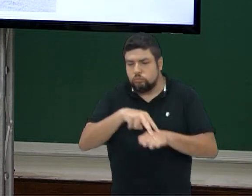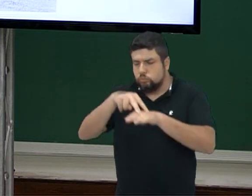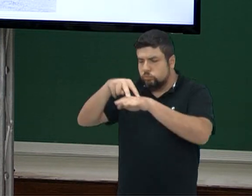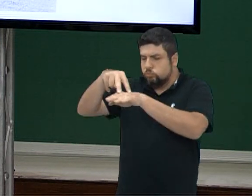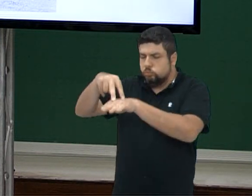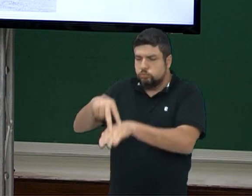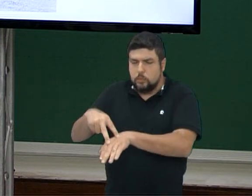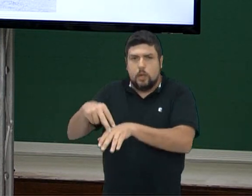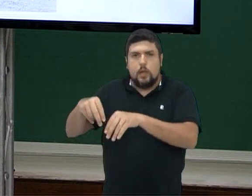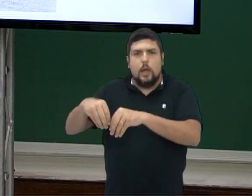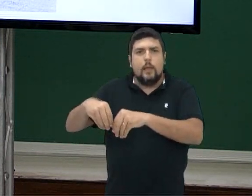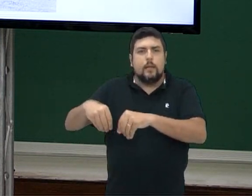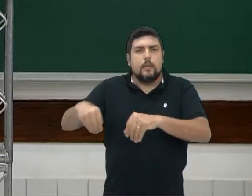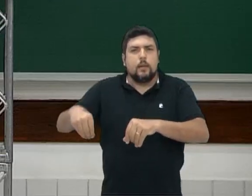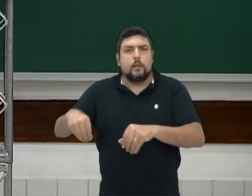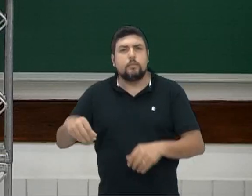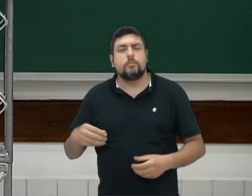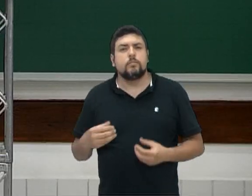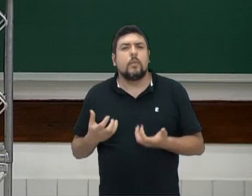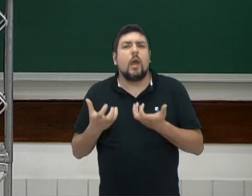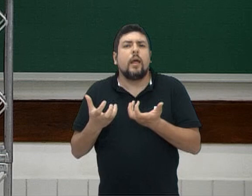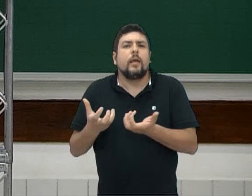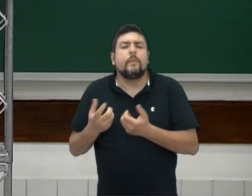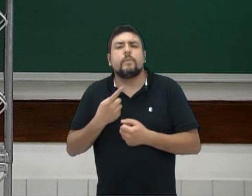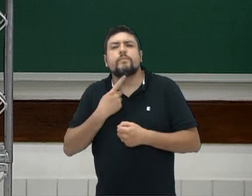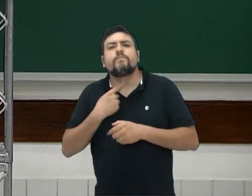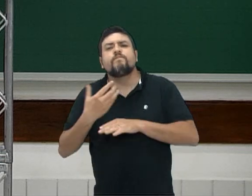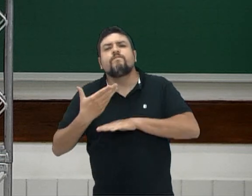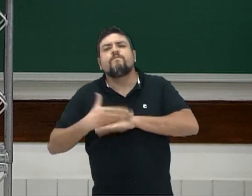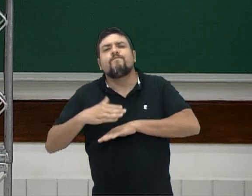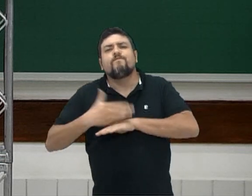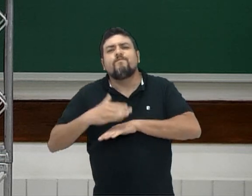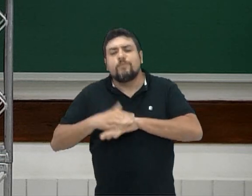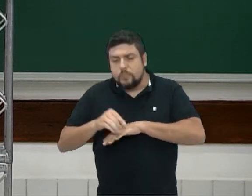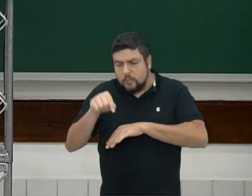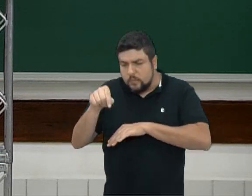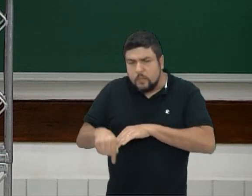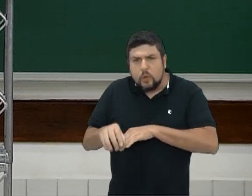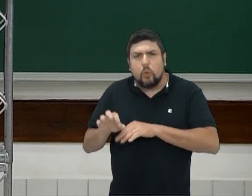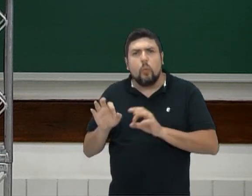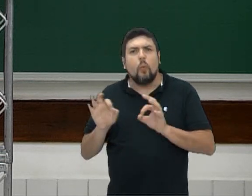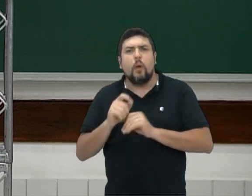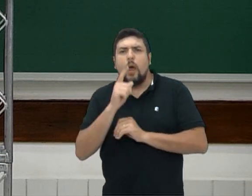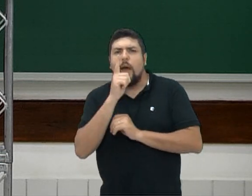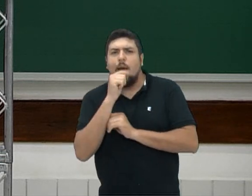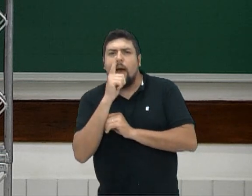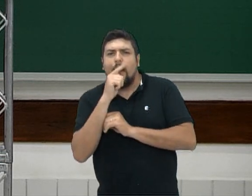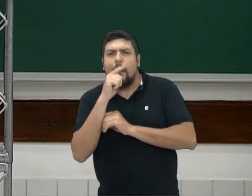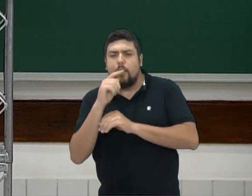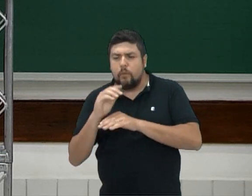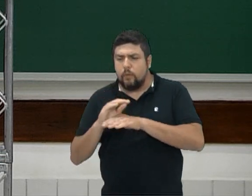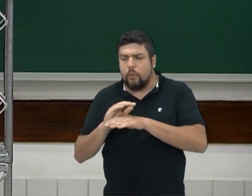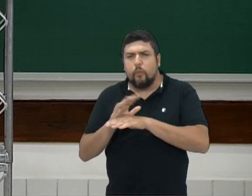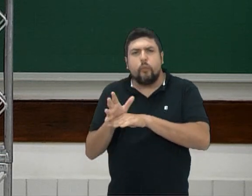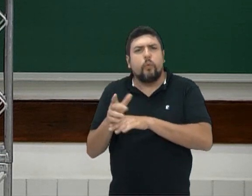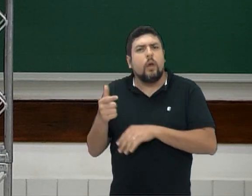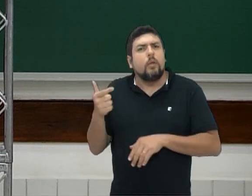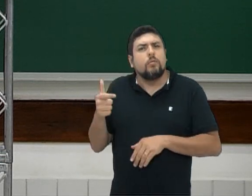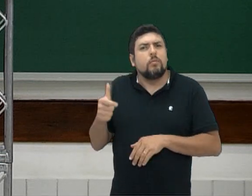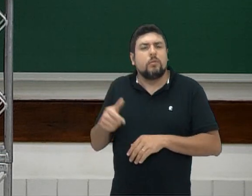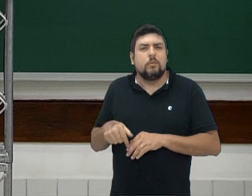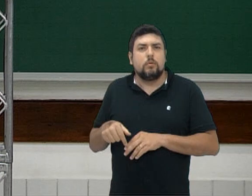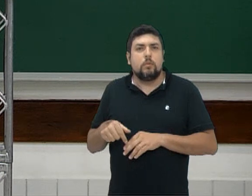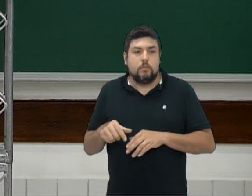tanto. Então o que eles fizeram? Eles pegavam as pranchas, né, e adaptavam ela